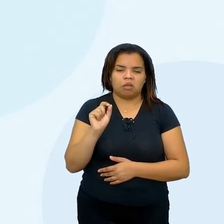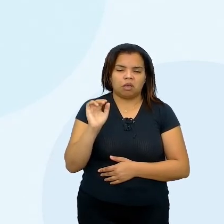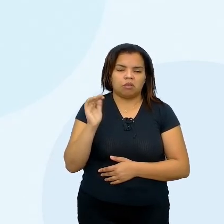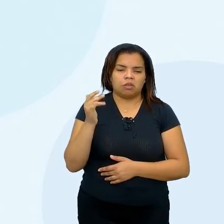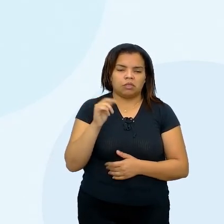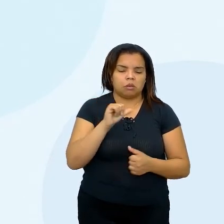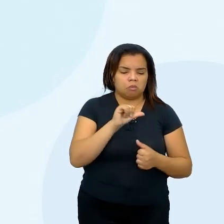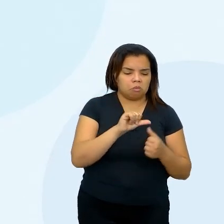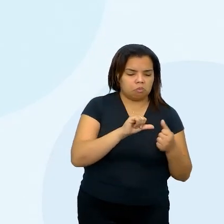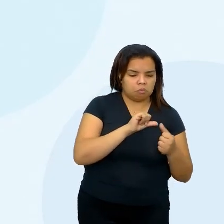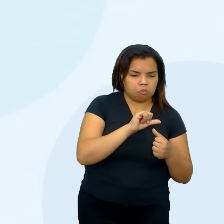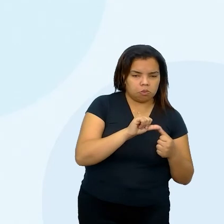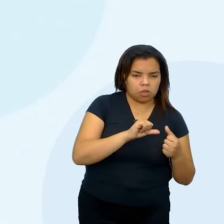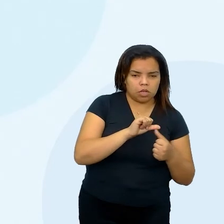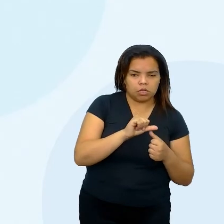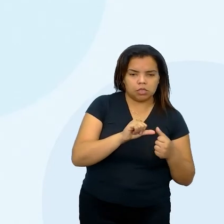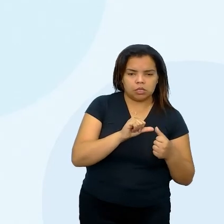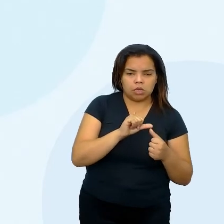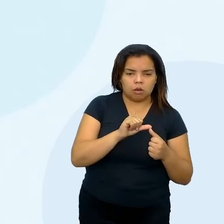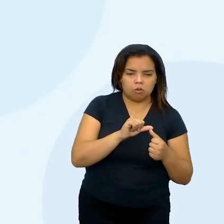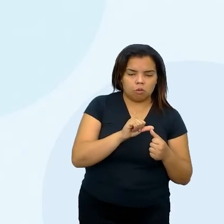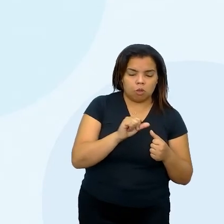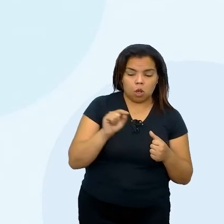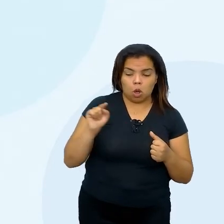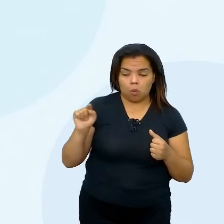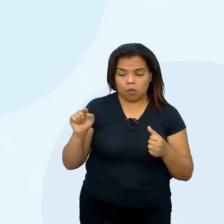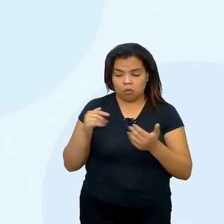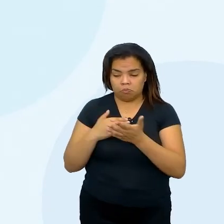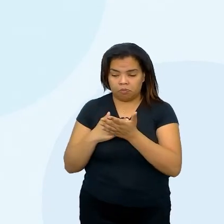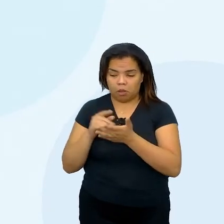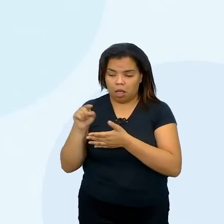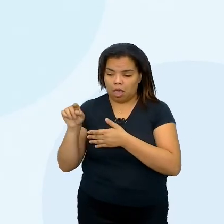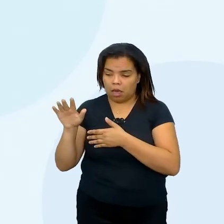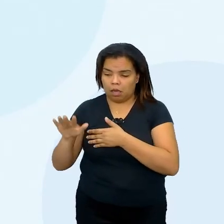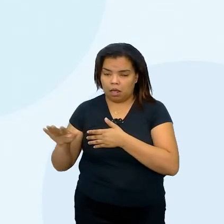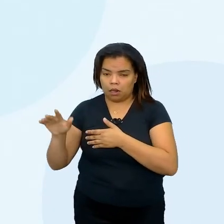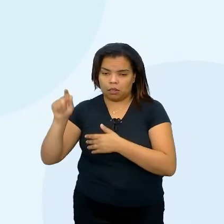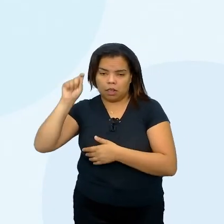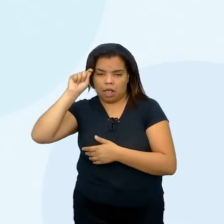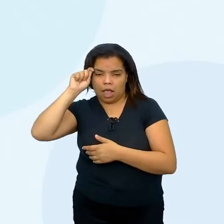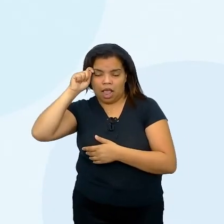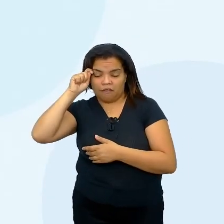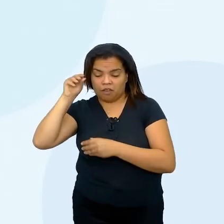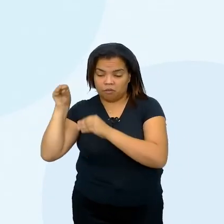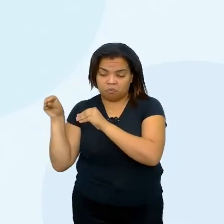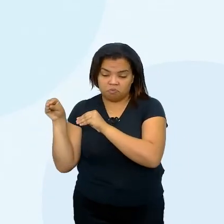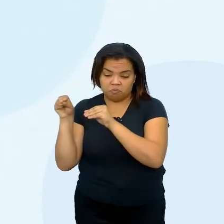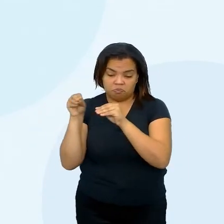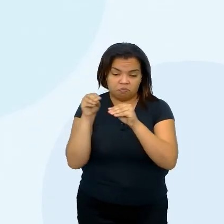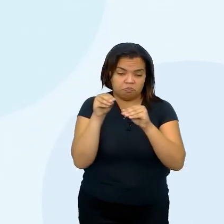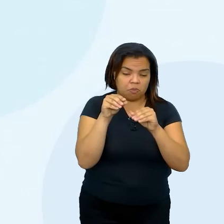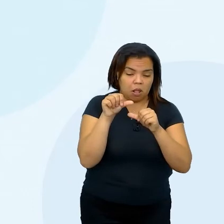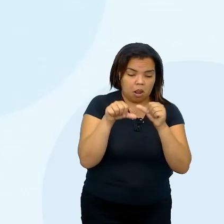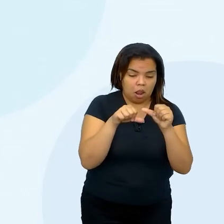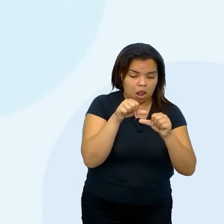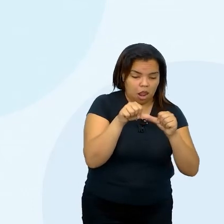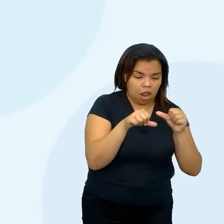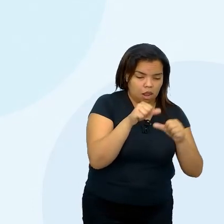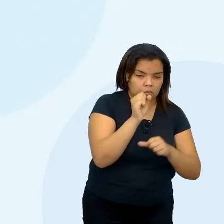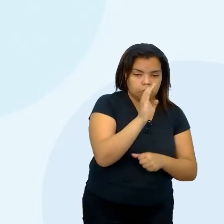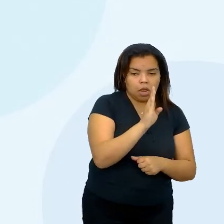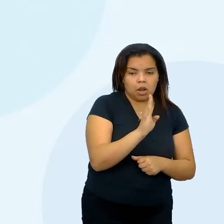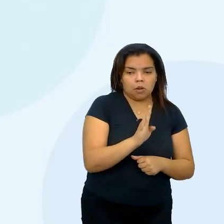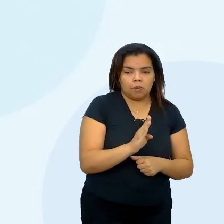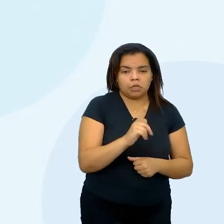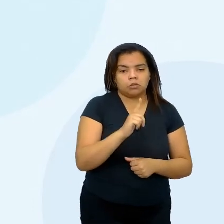na África, sendo trazida ao Brasil no período da escravidão. E aí, por isso, a população aqui também no